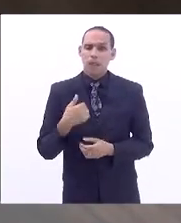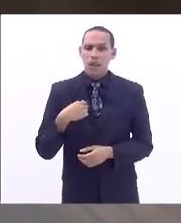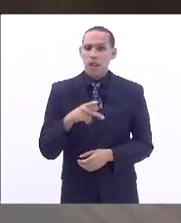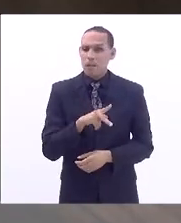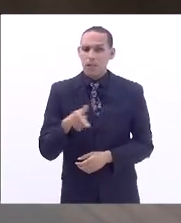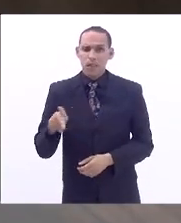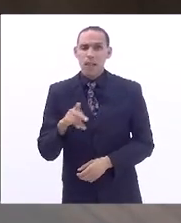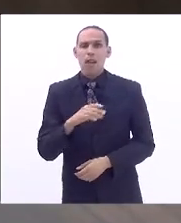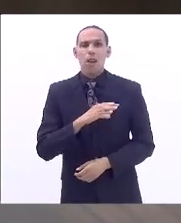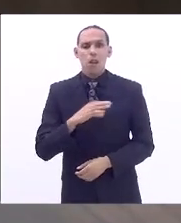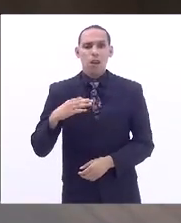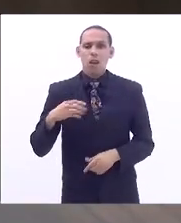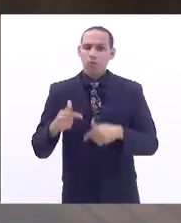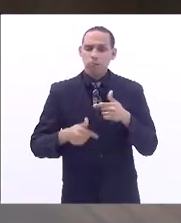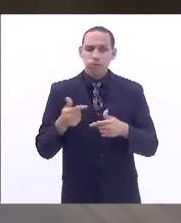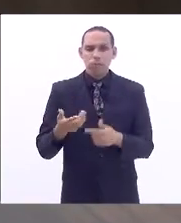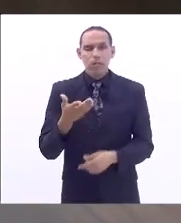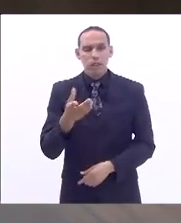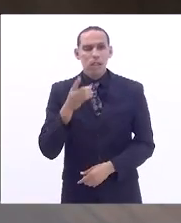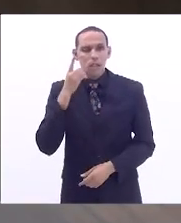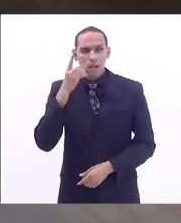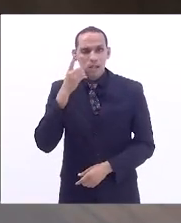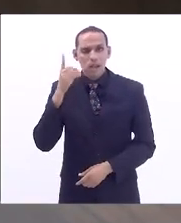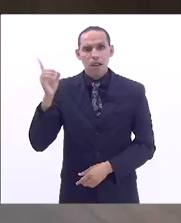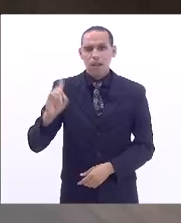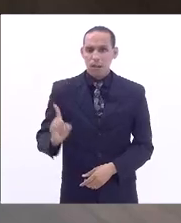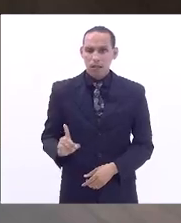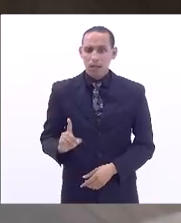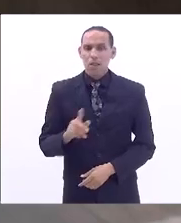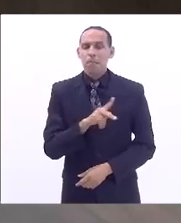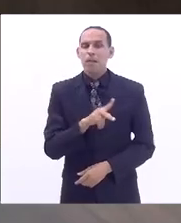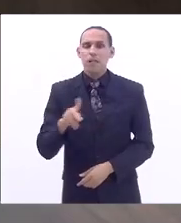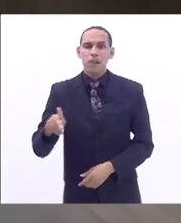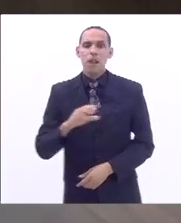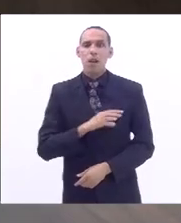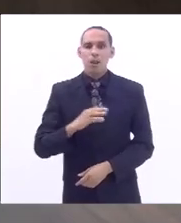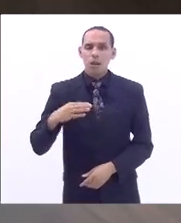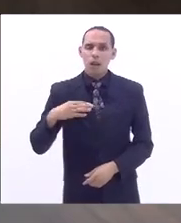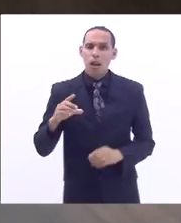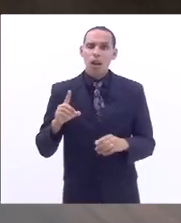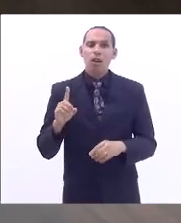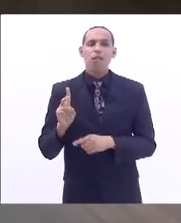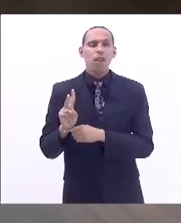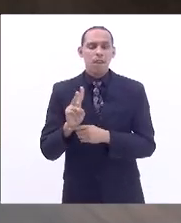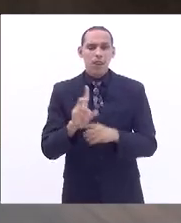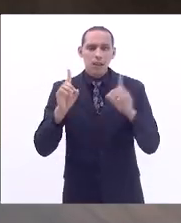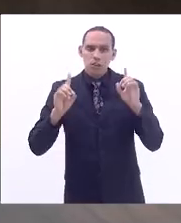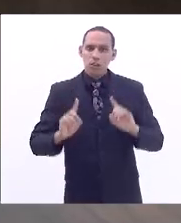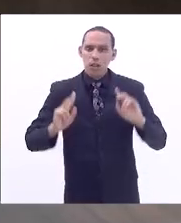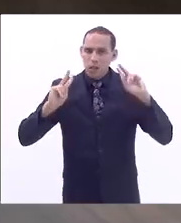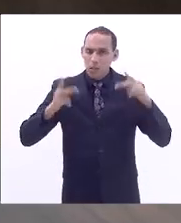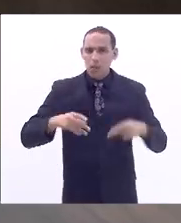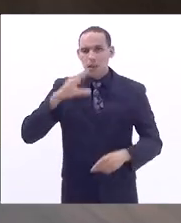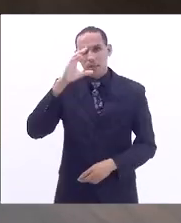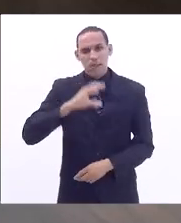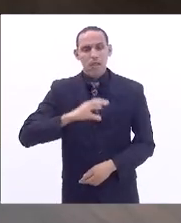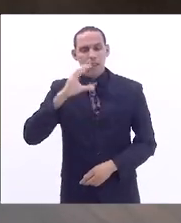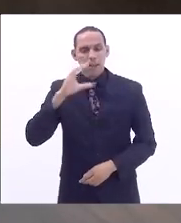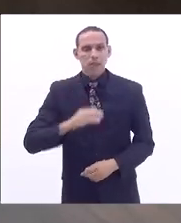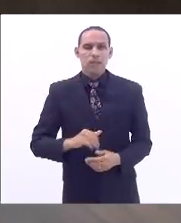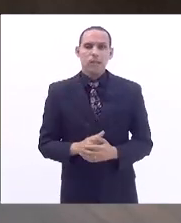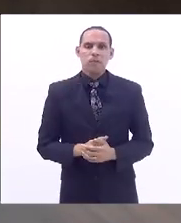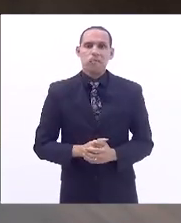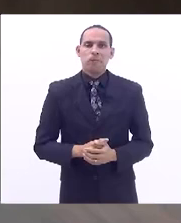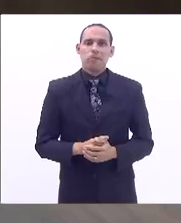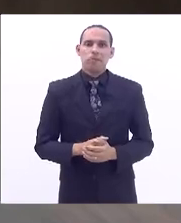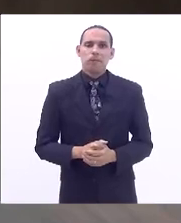com Presidenta da comissão trabalho deputada Dani como presidenta da comissão de defesa dos direitos humanos e cidadania dessa casa